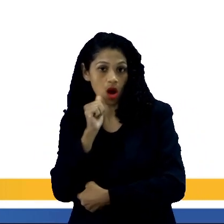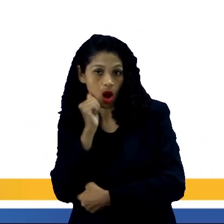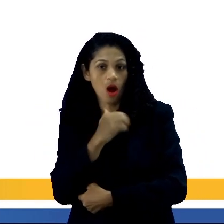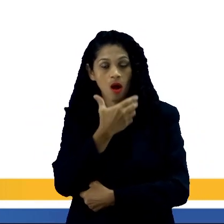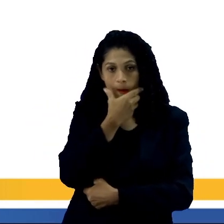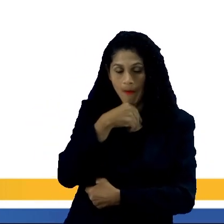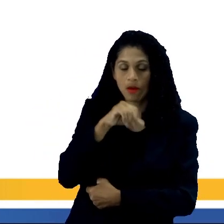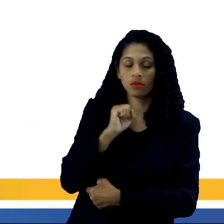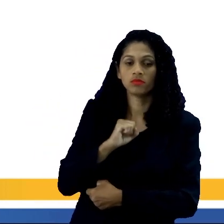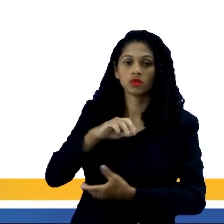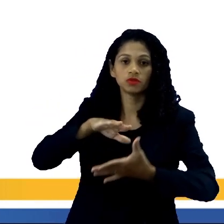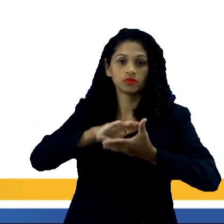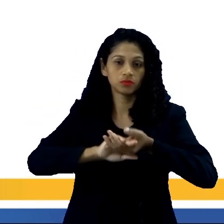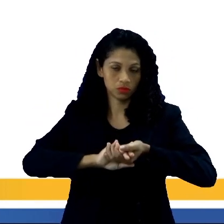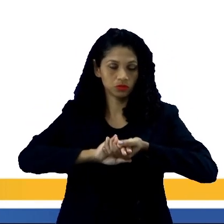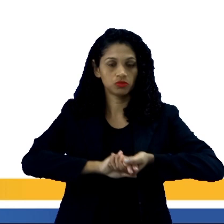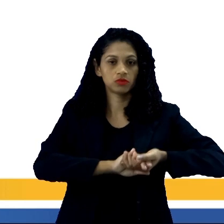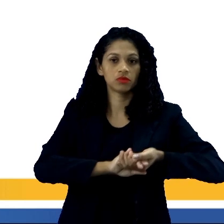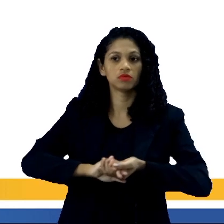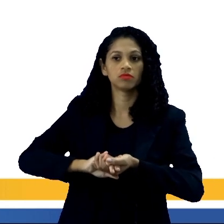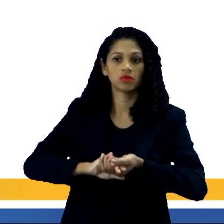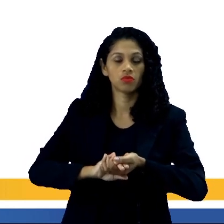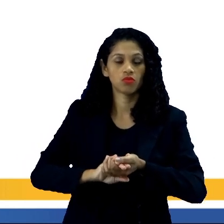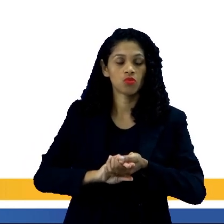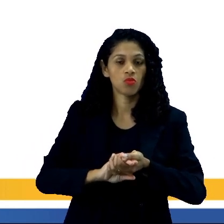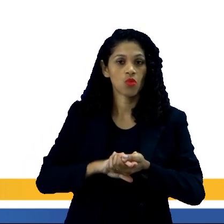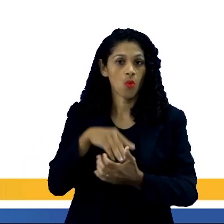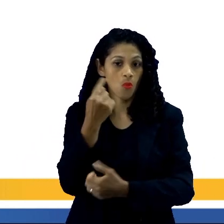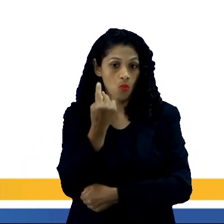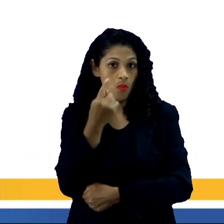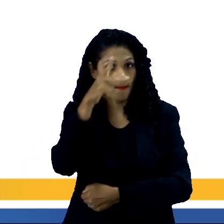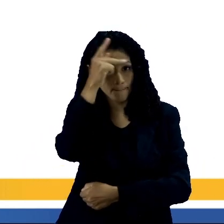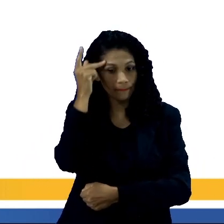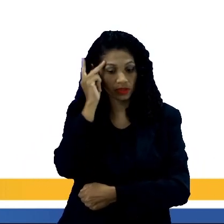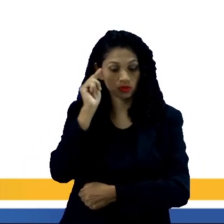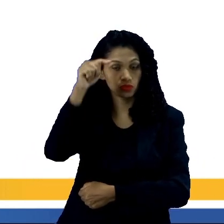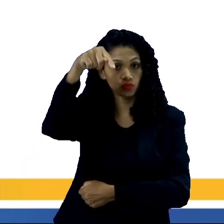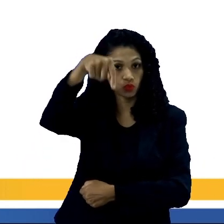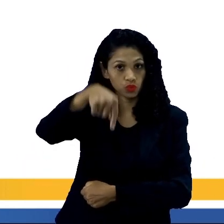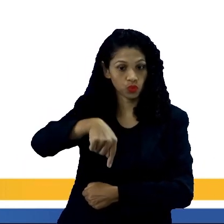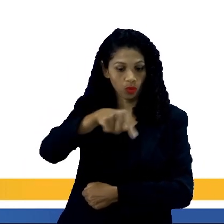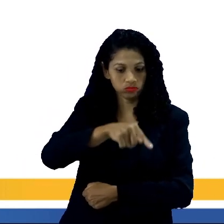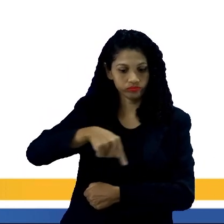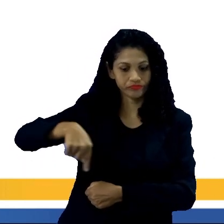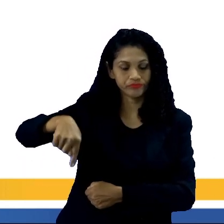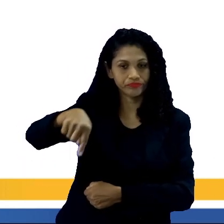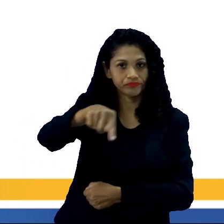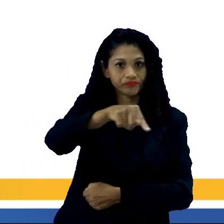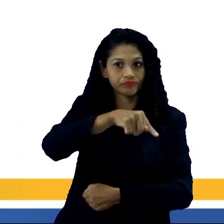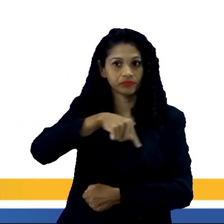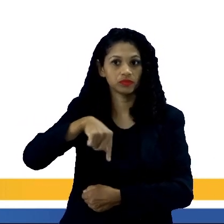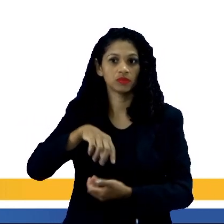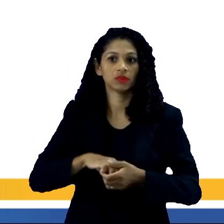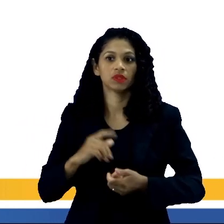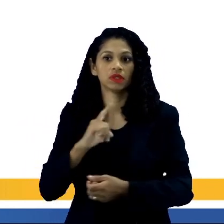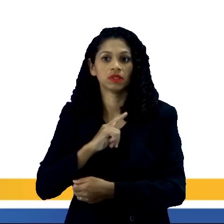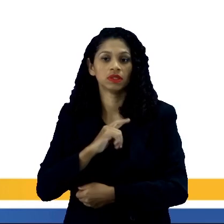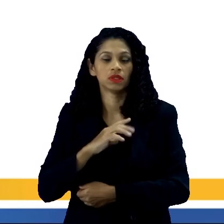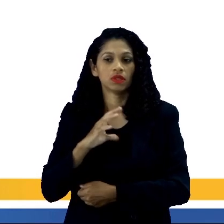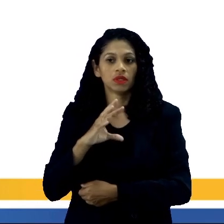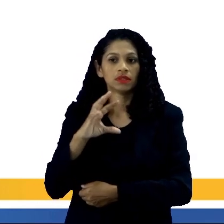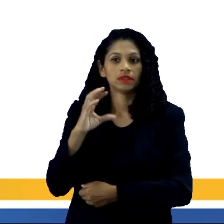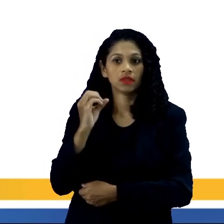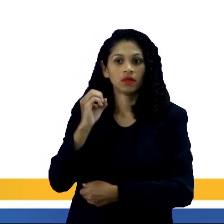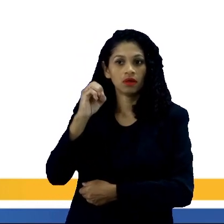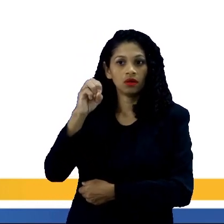uma pessoa fica no centro da roda tentando sair. Também tem a dança da onça, que é típica do Bororó, do Mato Grosso, e se trata